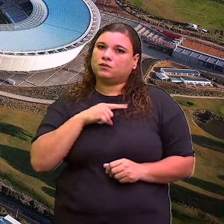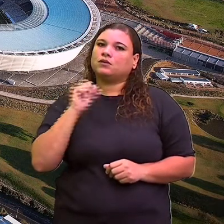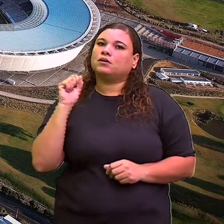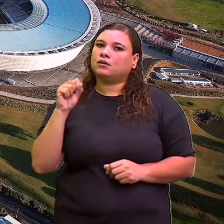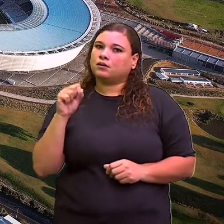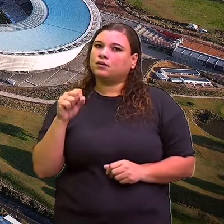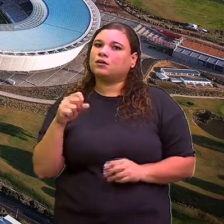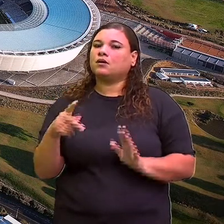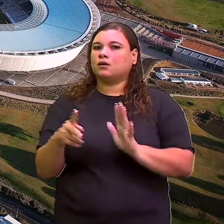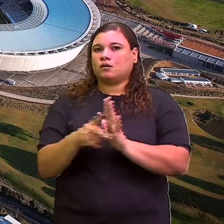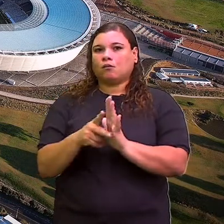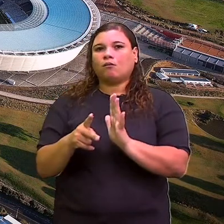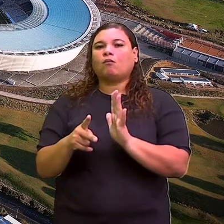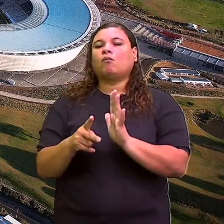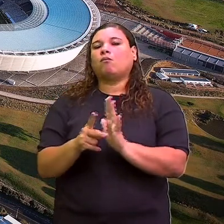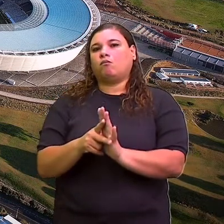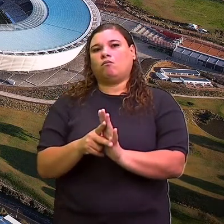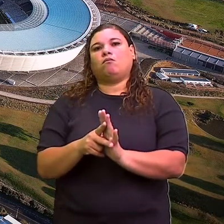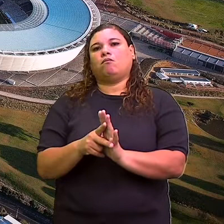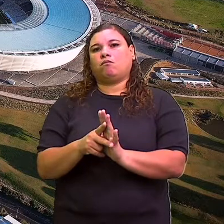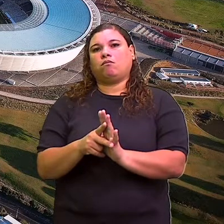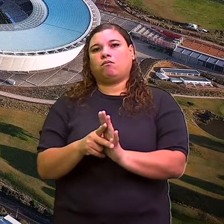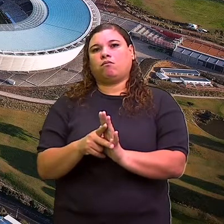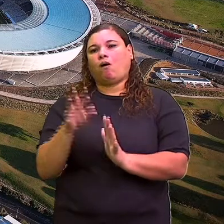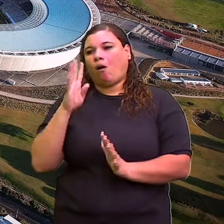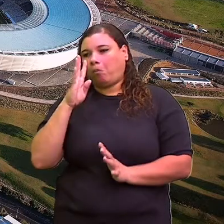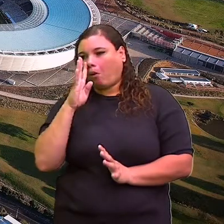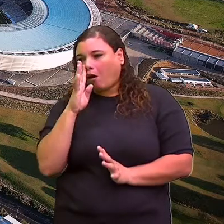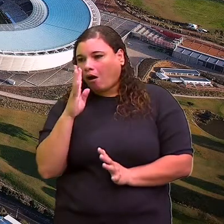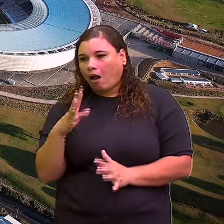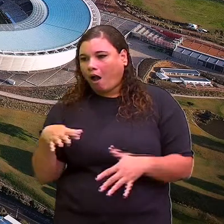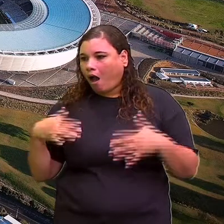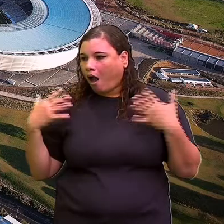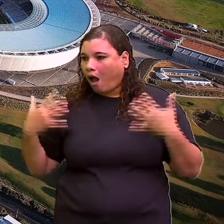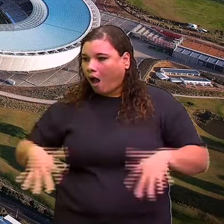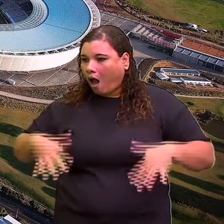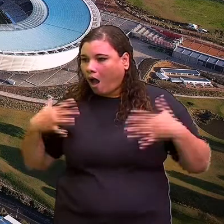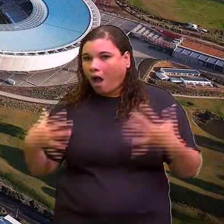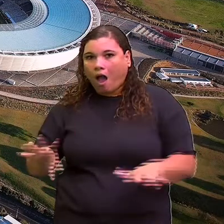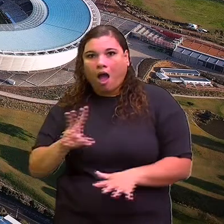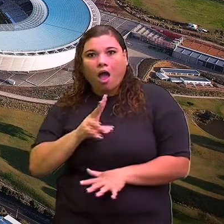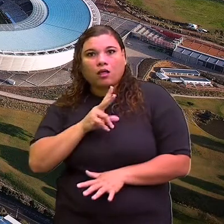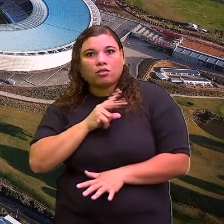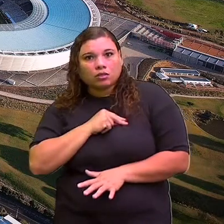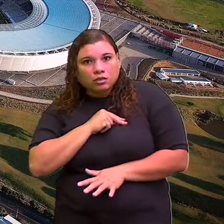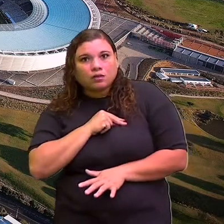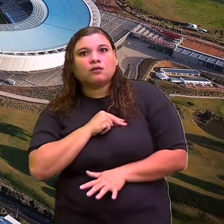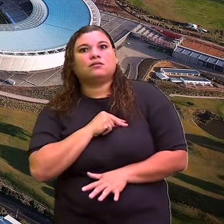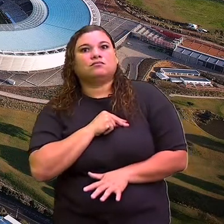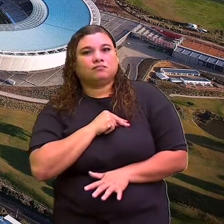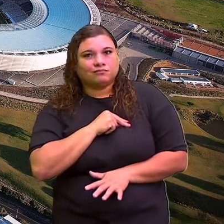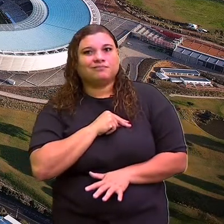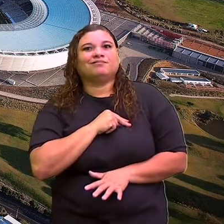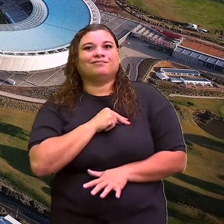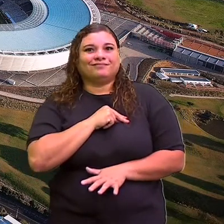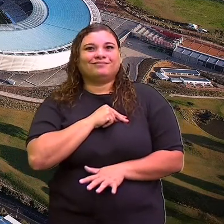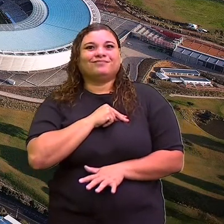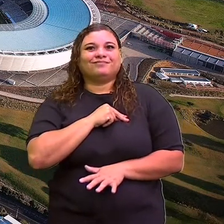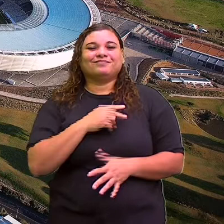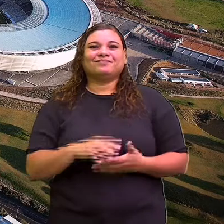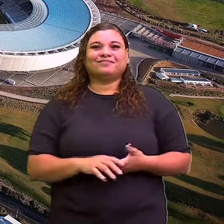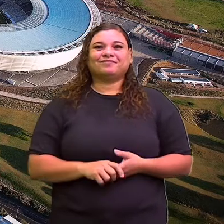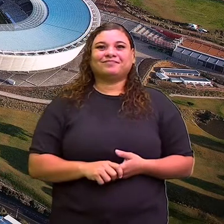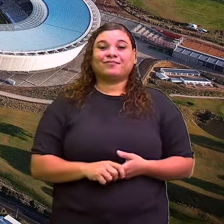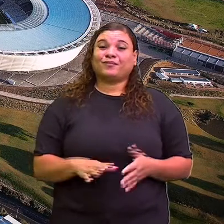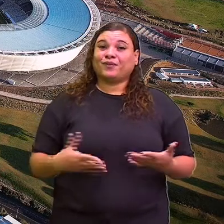Muitas pessoas morando nos seus centros urbanos, mas eu escolhi essa aí até para mostrar o seguinte: moramos